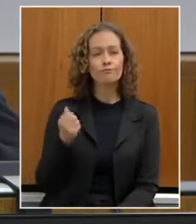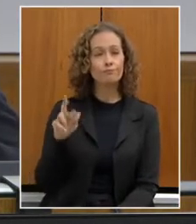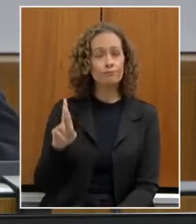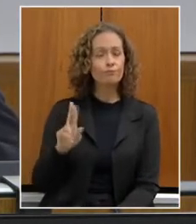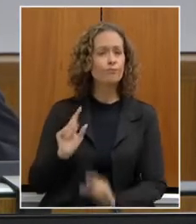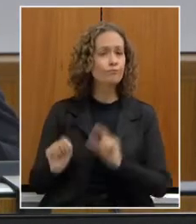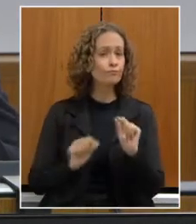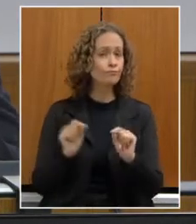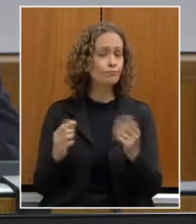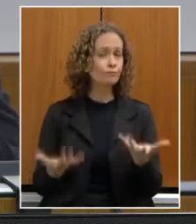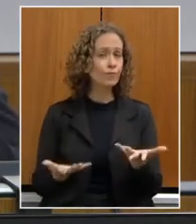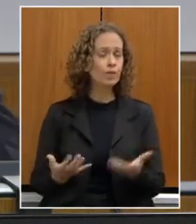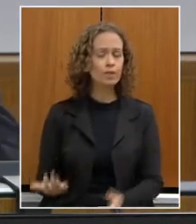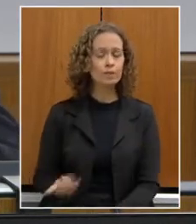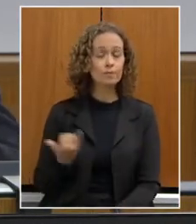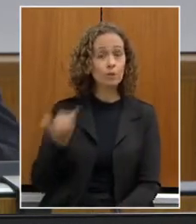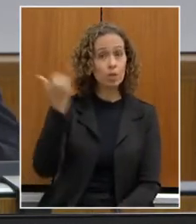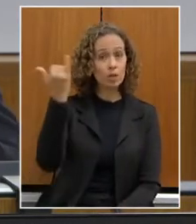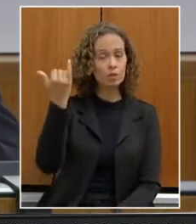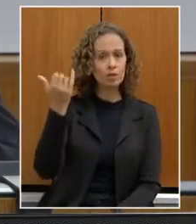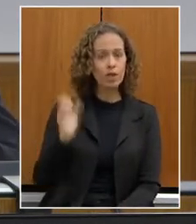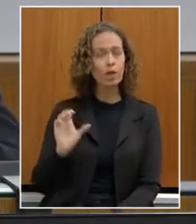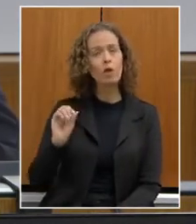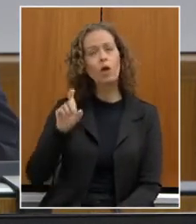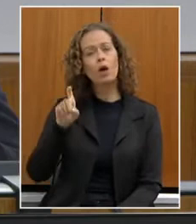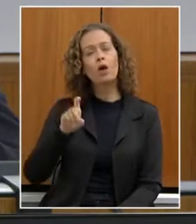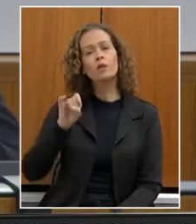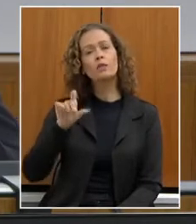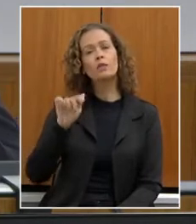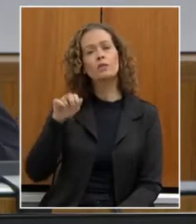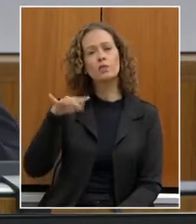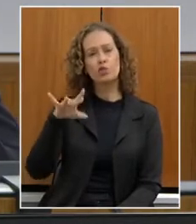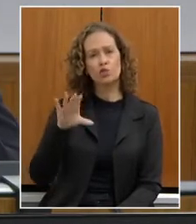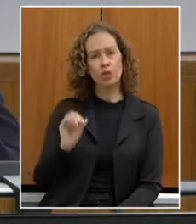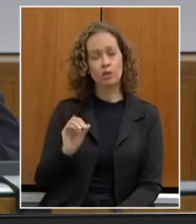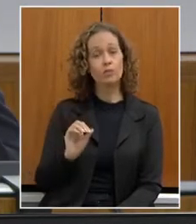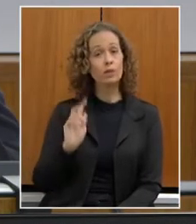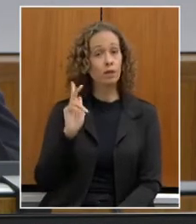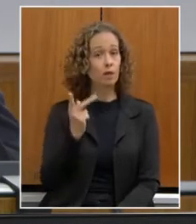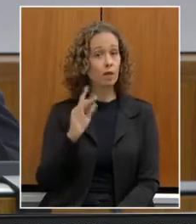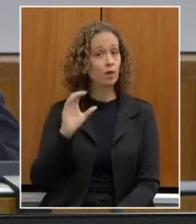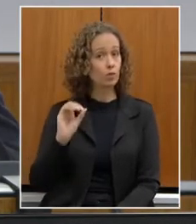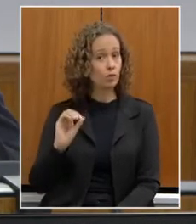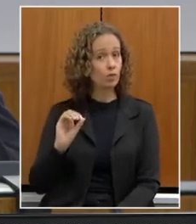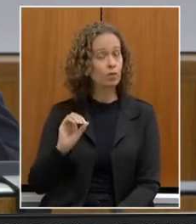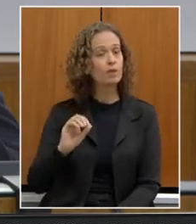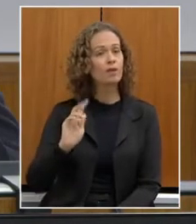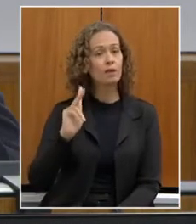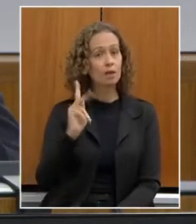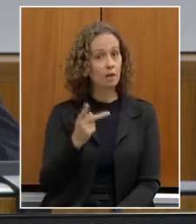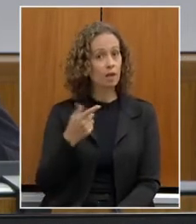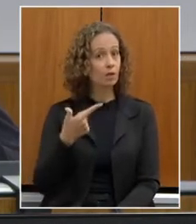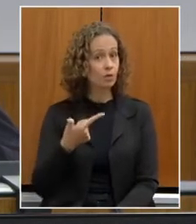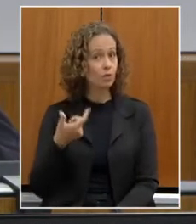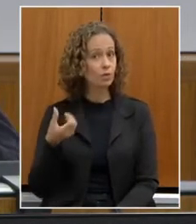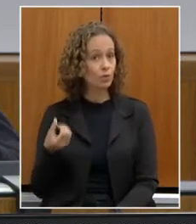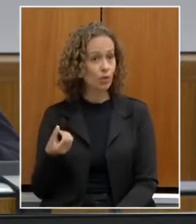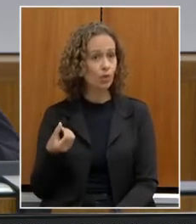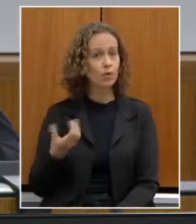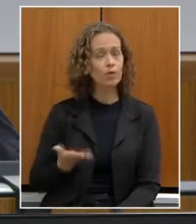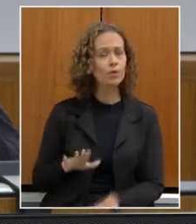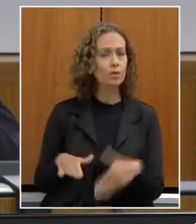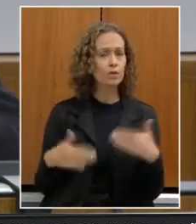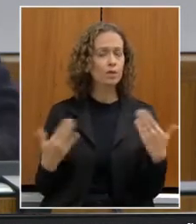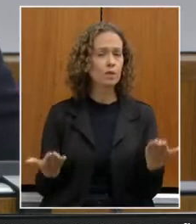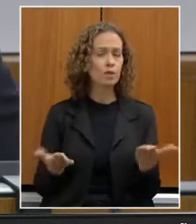insumo essencial que é o oxigênio não tem substituto então é um é muito importante é